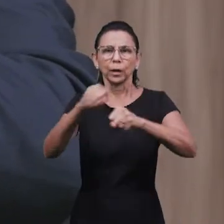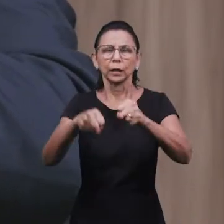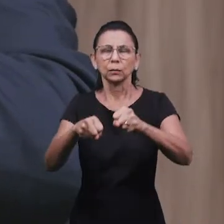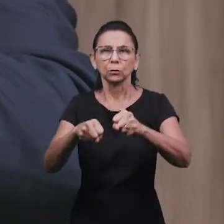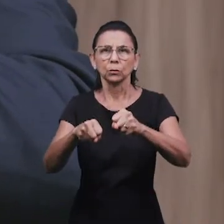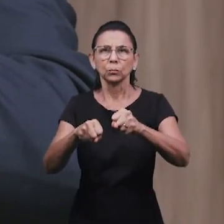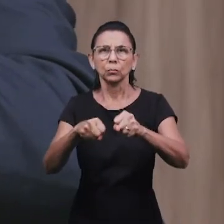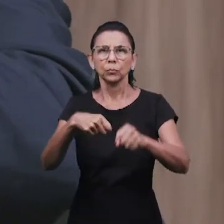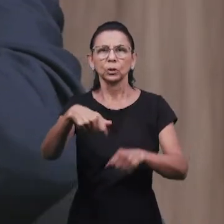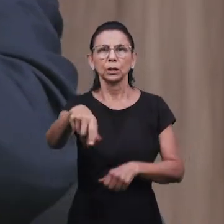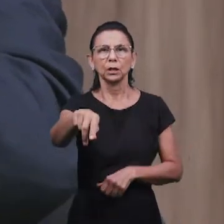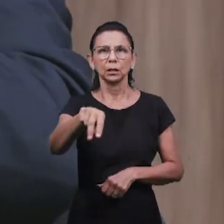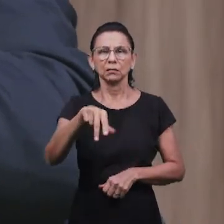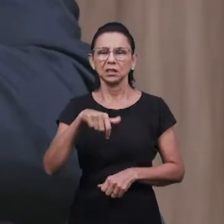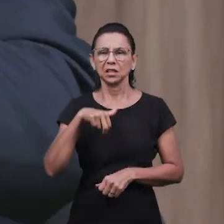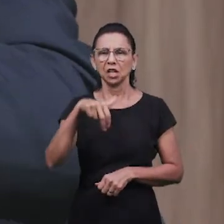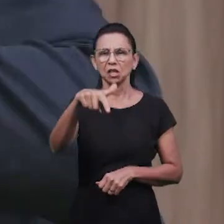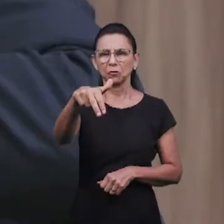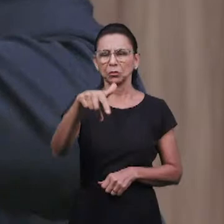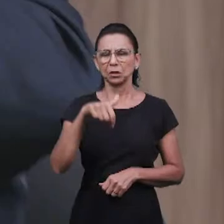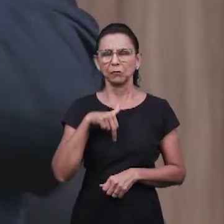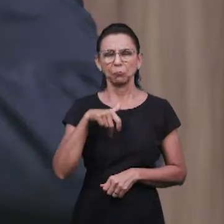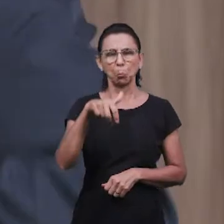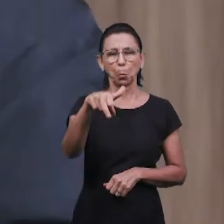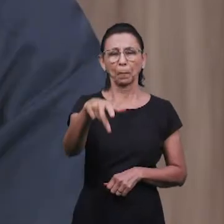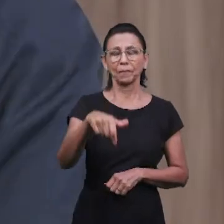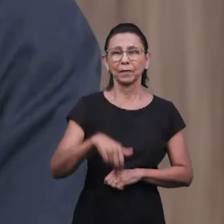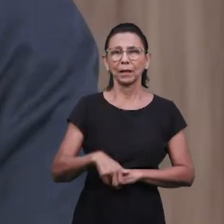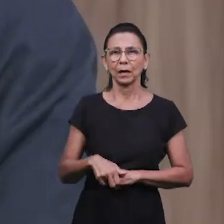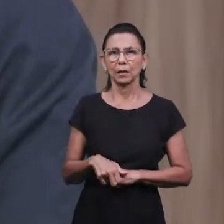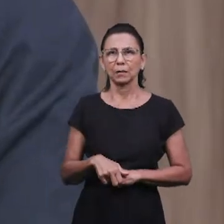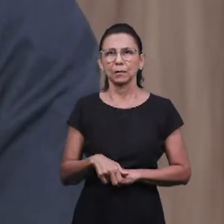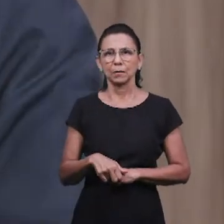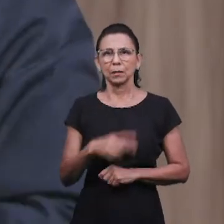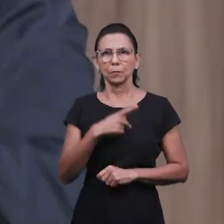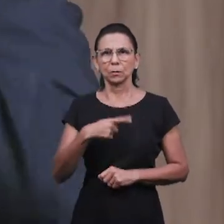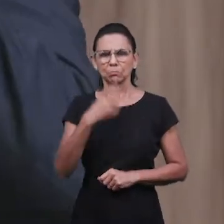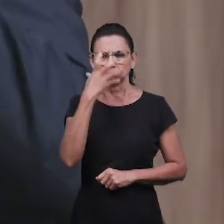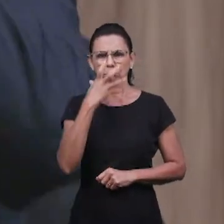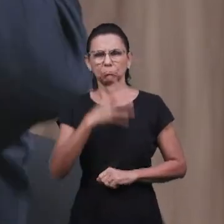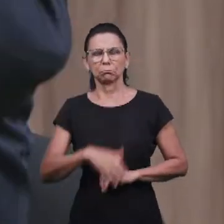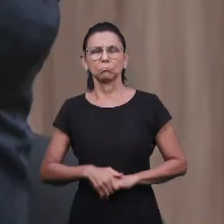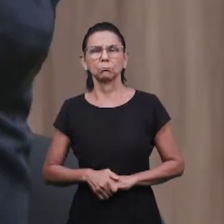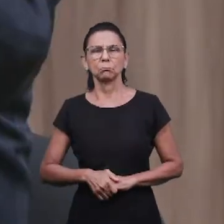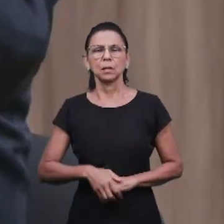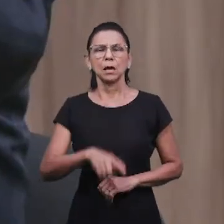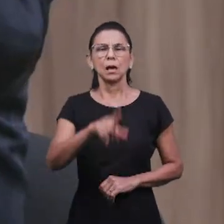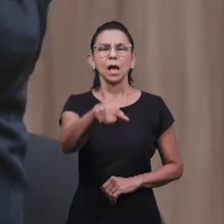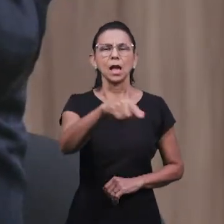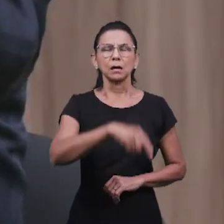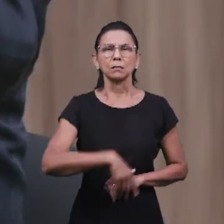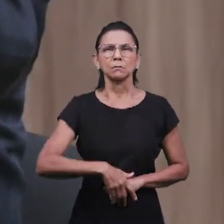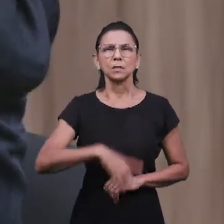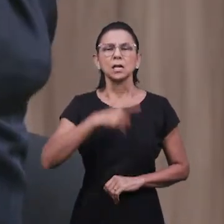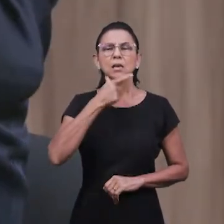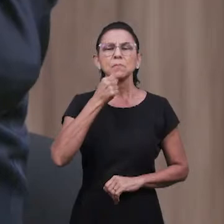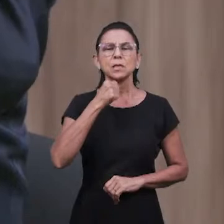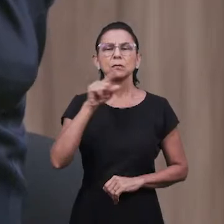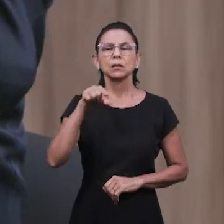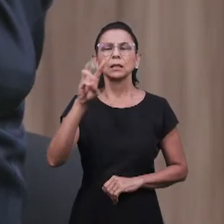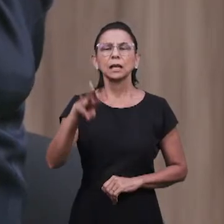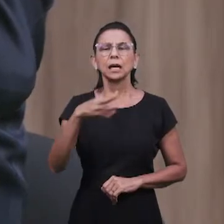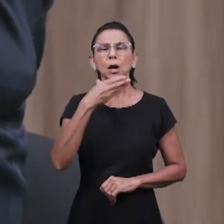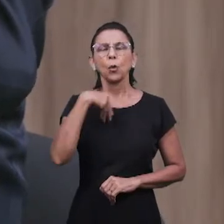feia para ele, mas o menino não tá nem para cara feia, não tá nem aí. E foi. Aí, o pastor chamou a atenção, ó, esse menino, quem é o pai